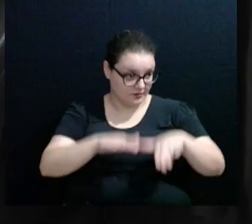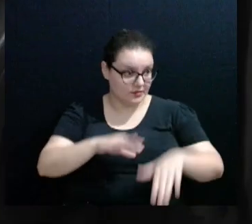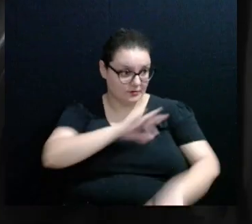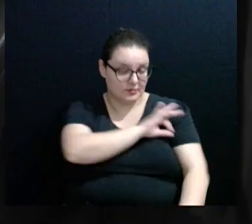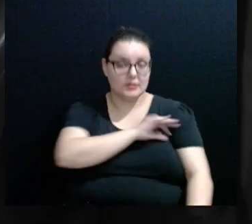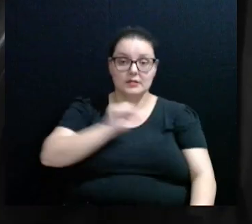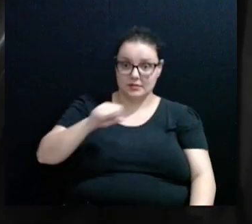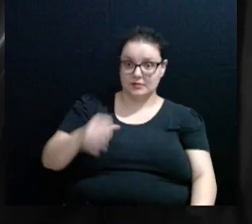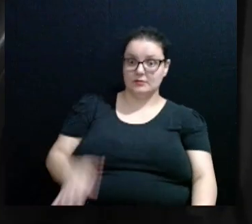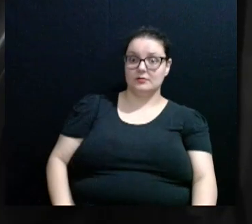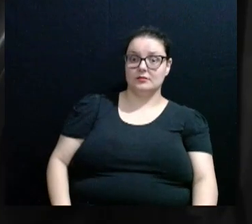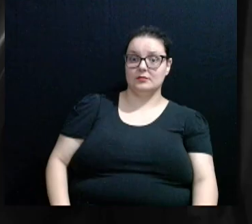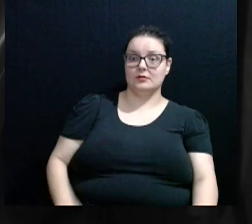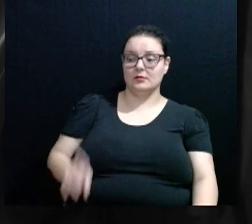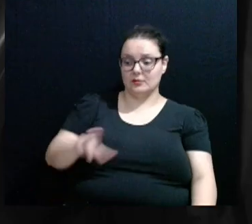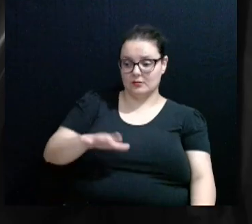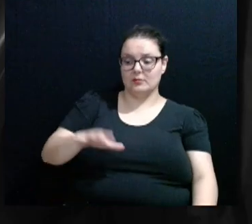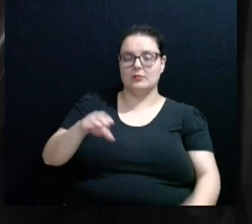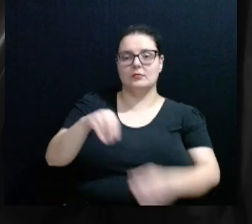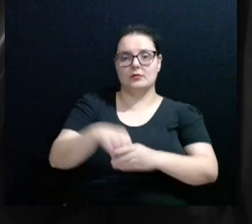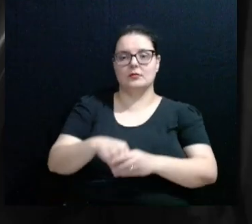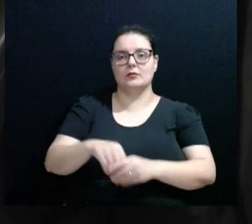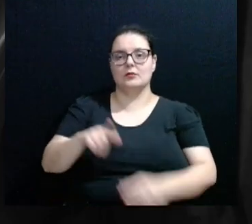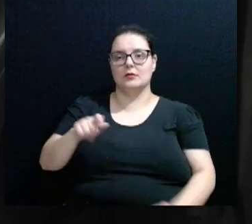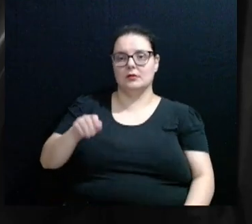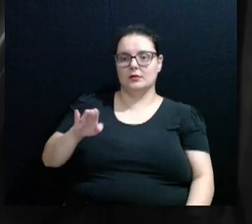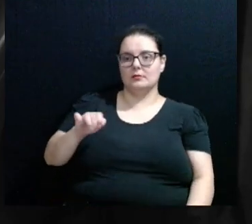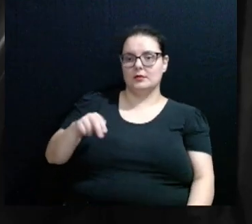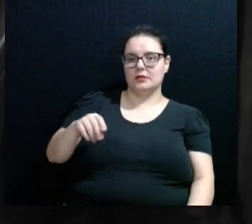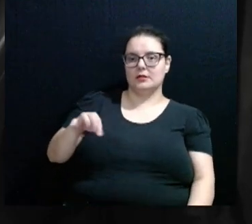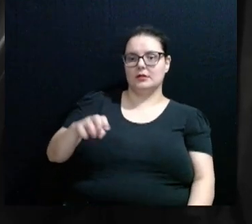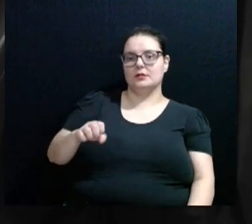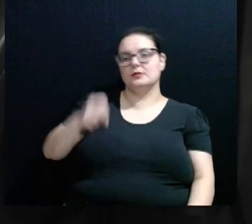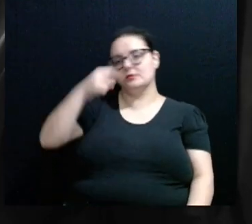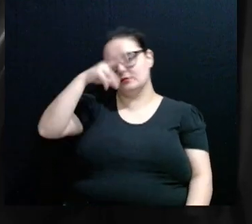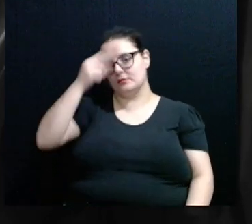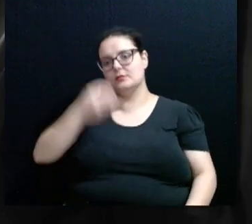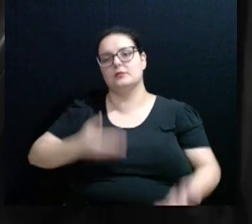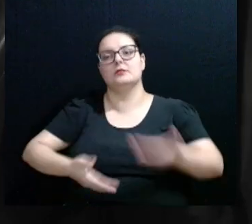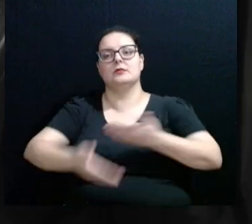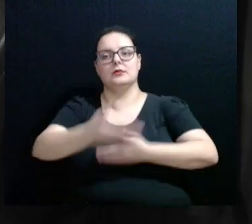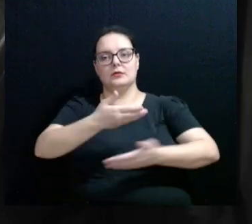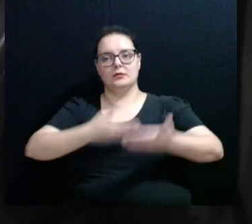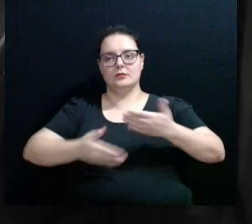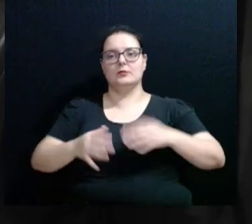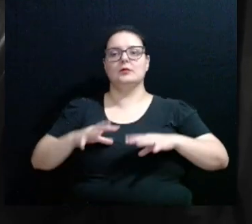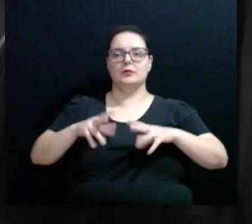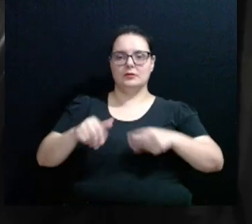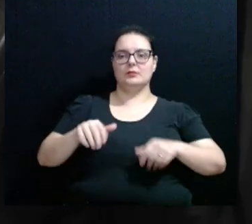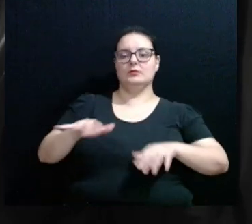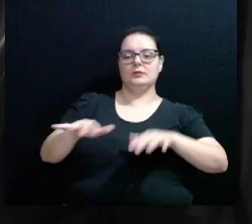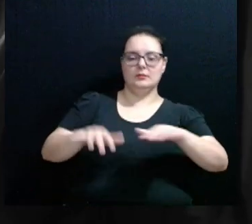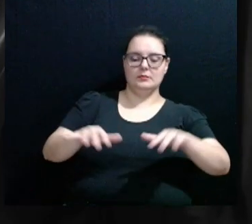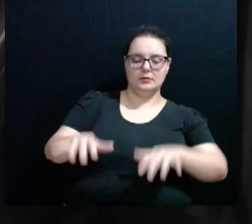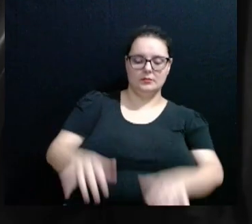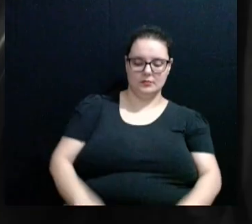A gente é uma diretoria no gabinete do prefeito, e a gente articula com todas